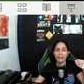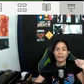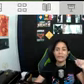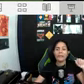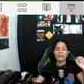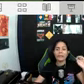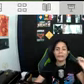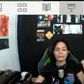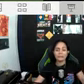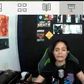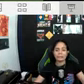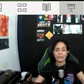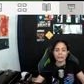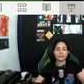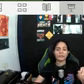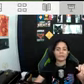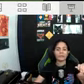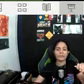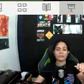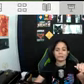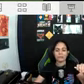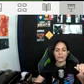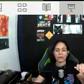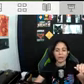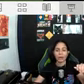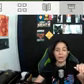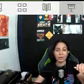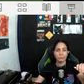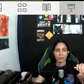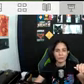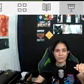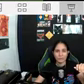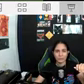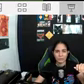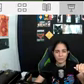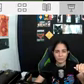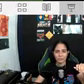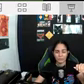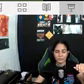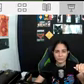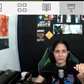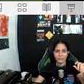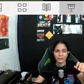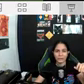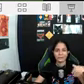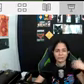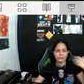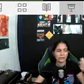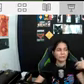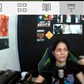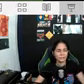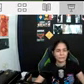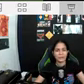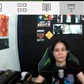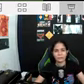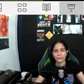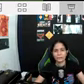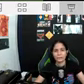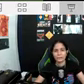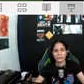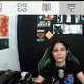introdução. Terceira pergunta. Vocês vão dizer qual é a hipótese do trabalho de vocês, né? Que seria o que